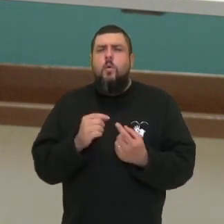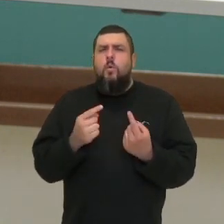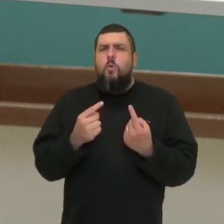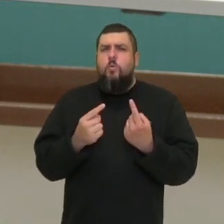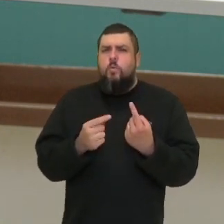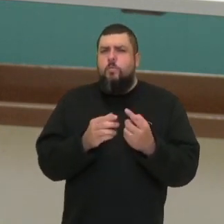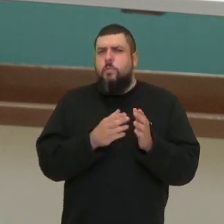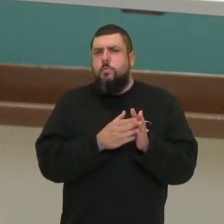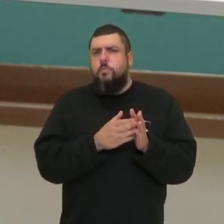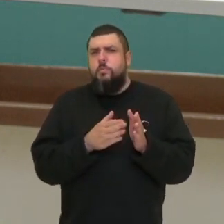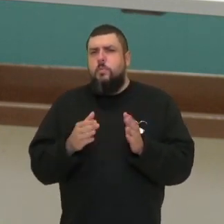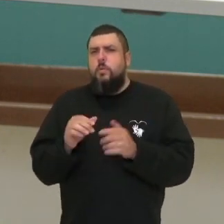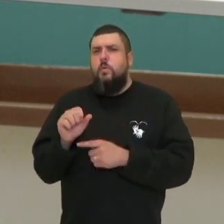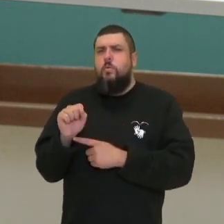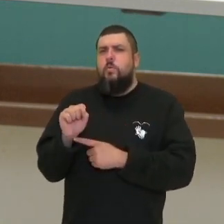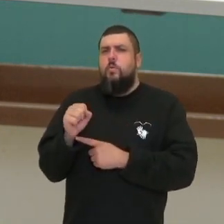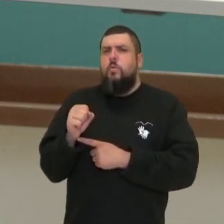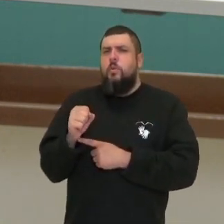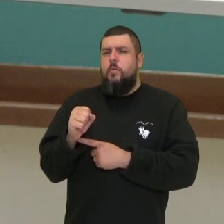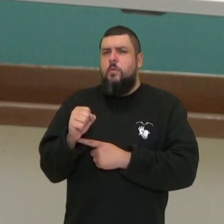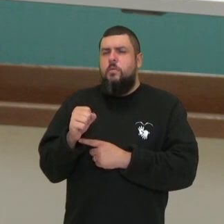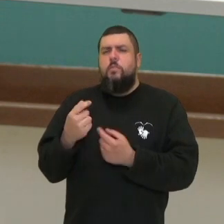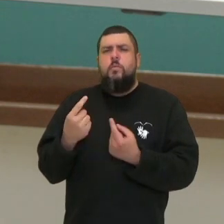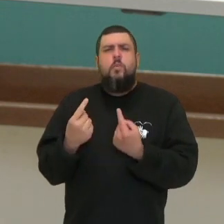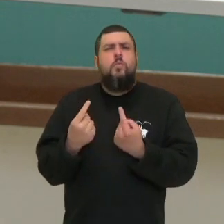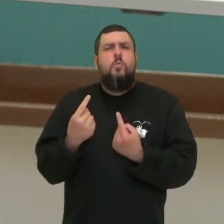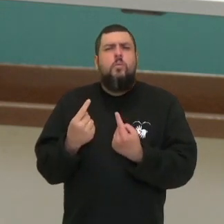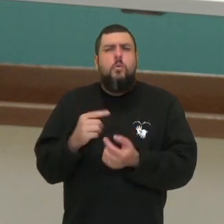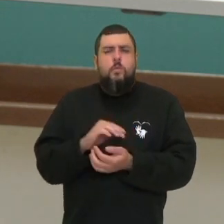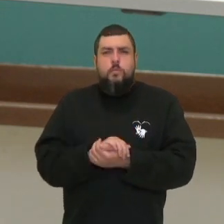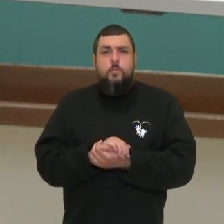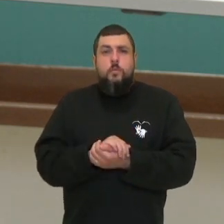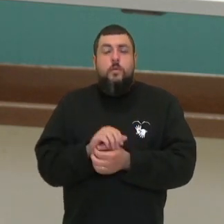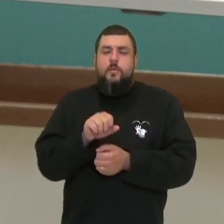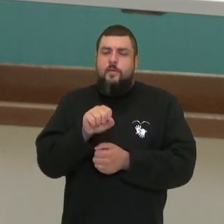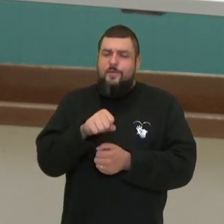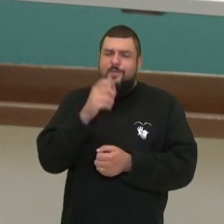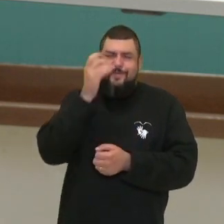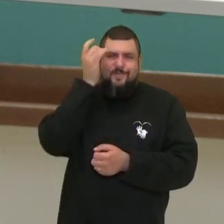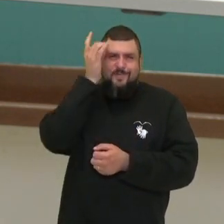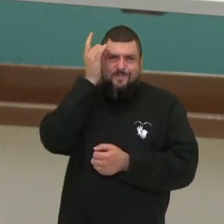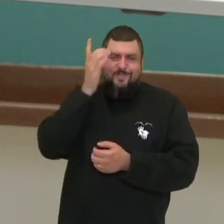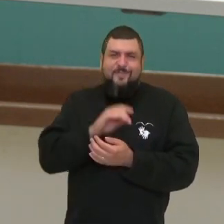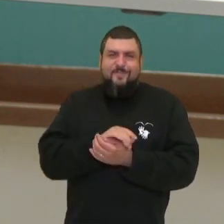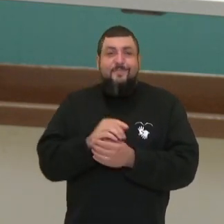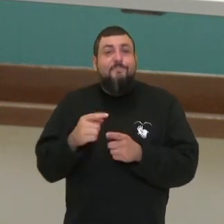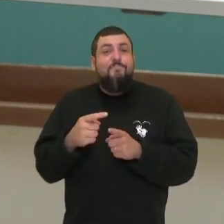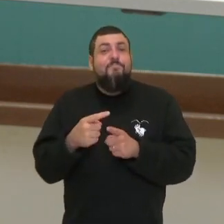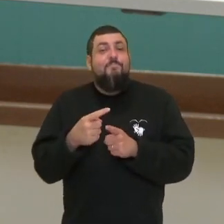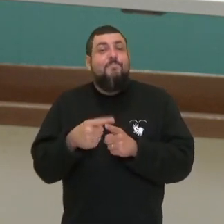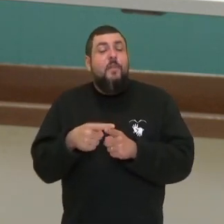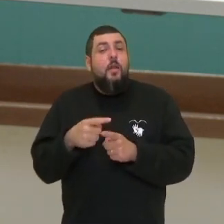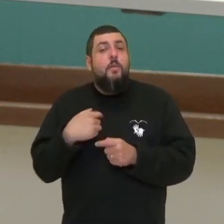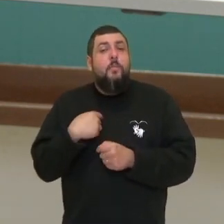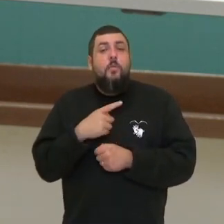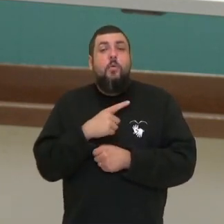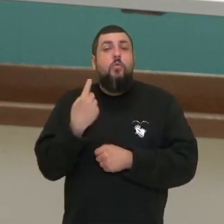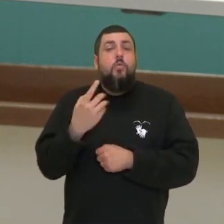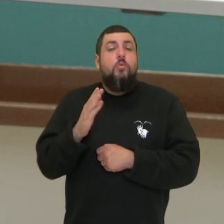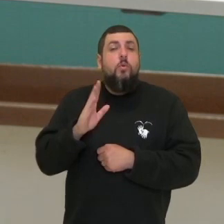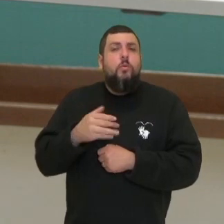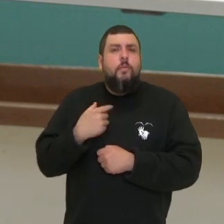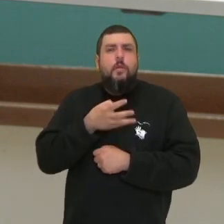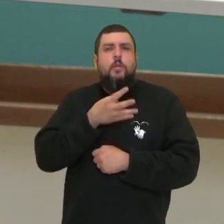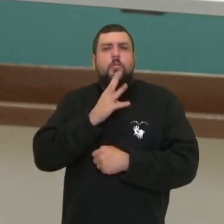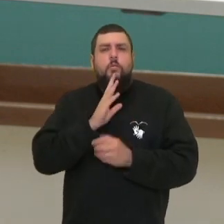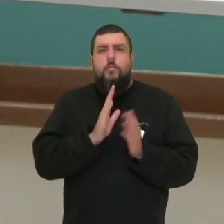dessa sequência? Ah, professora, esse é fácil. Sim, esse é fácil, né, pessoal? Por quê? Porque a gente já conhece o padrão,